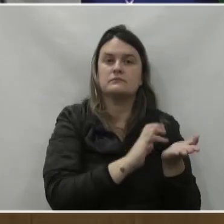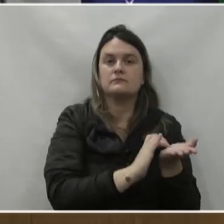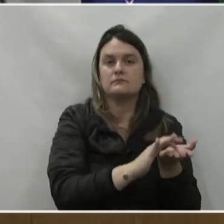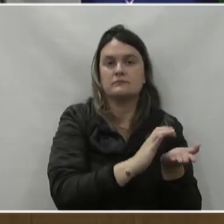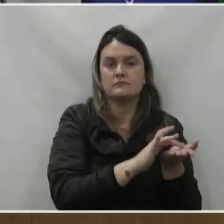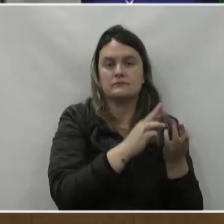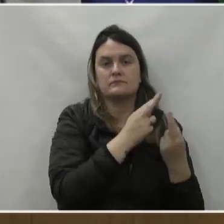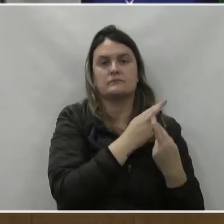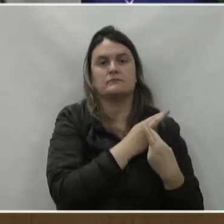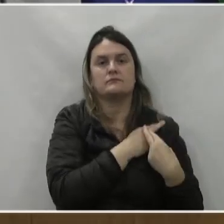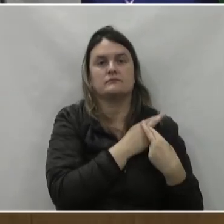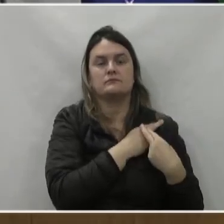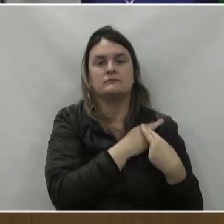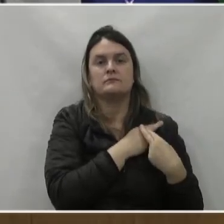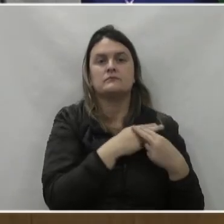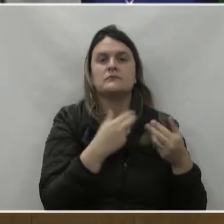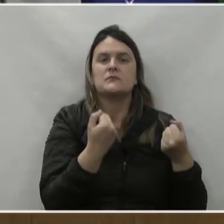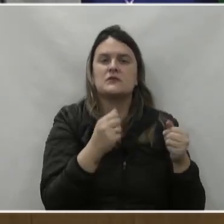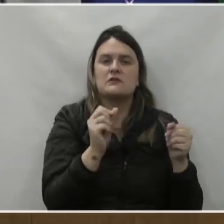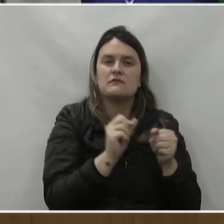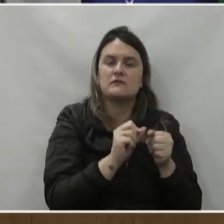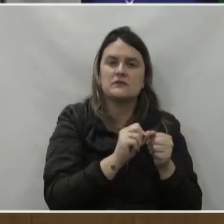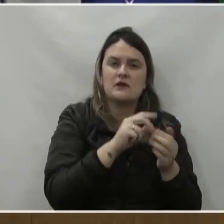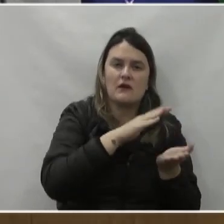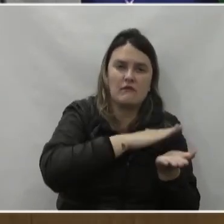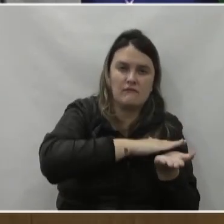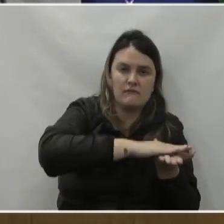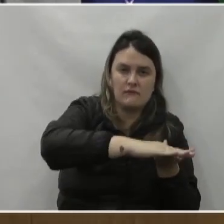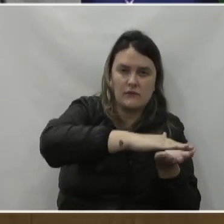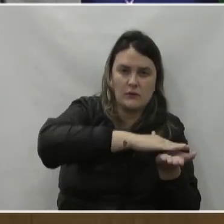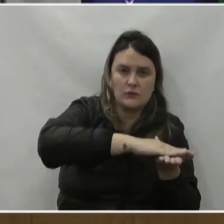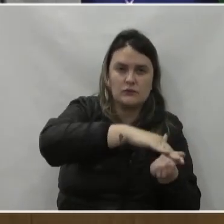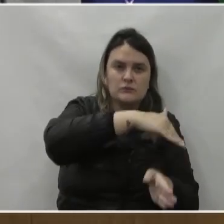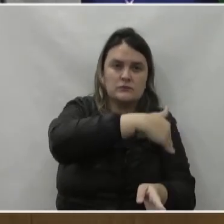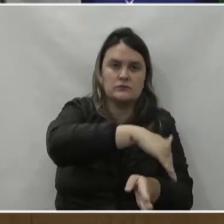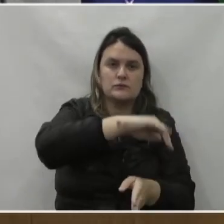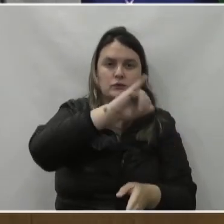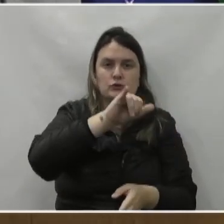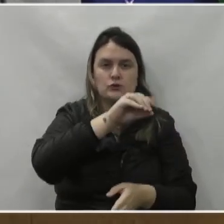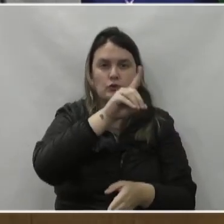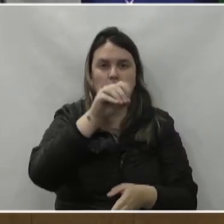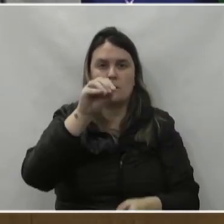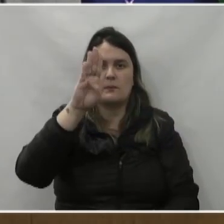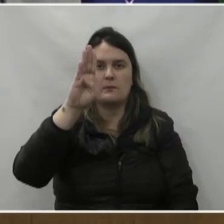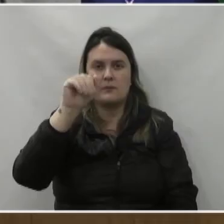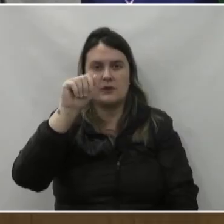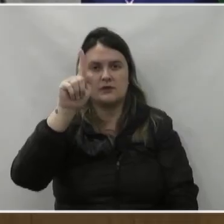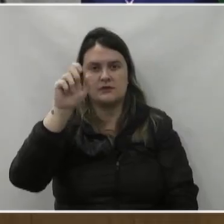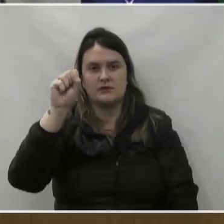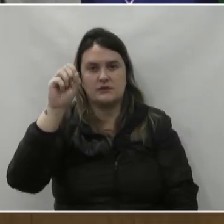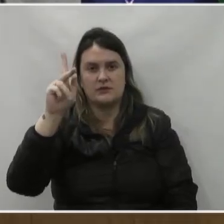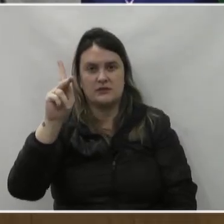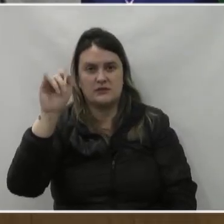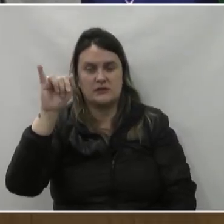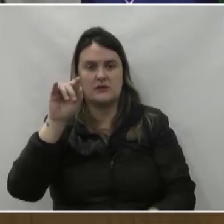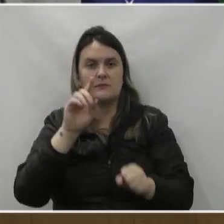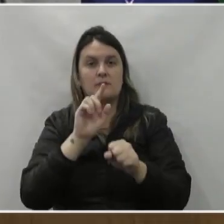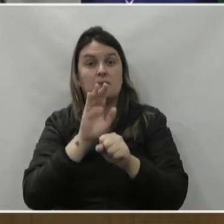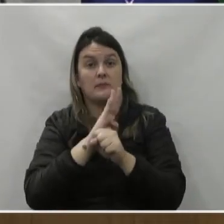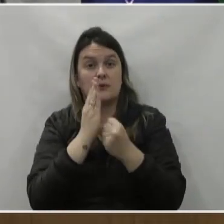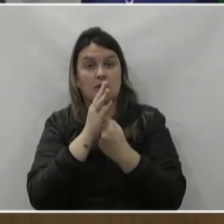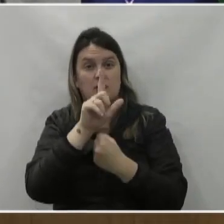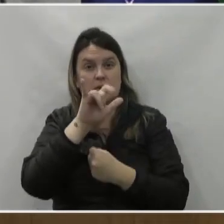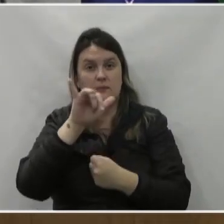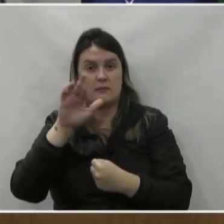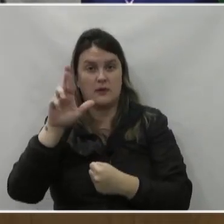Secretaria competente, que realize a pavimentação asfáltica da rua João Bajeschi, localizada no bairro Limeira, em União